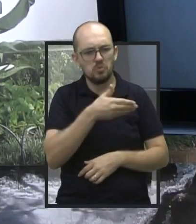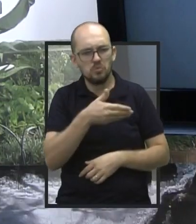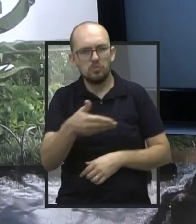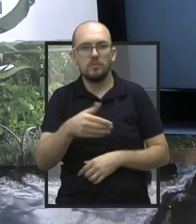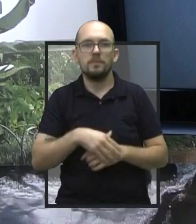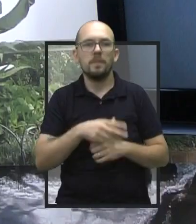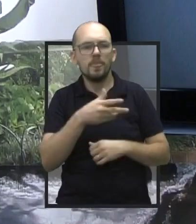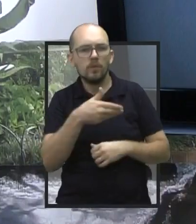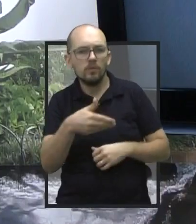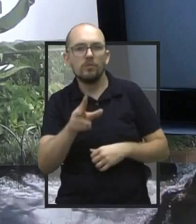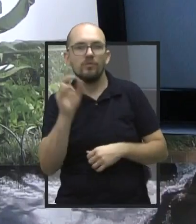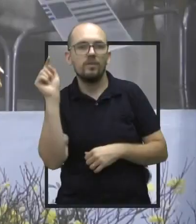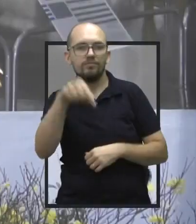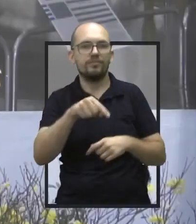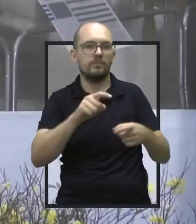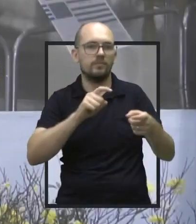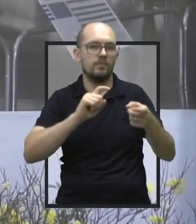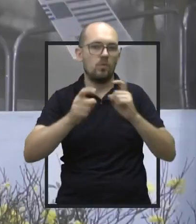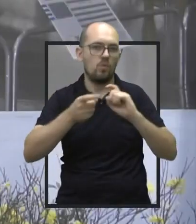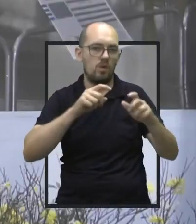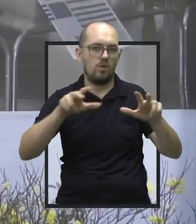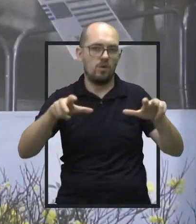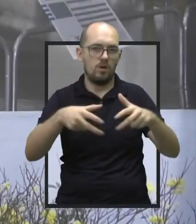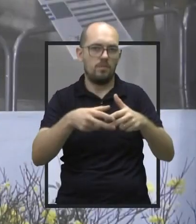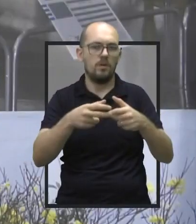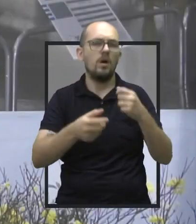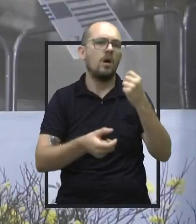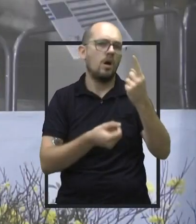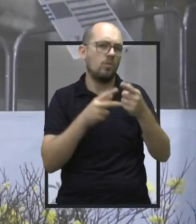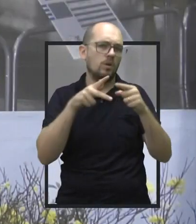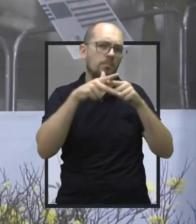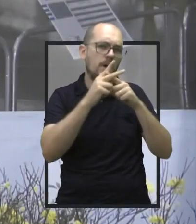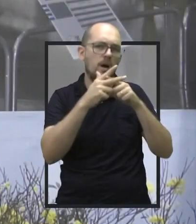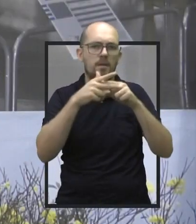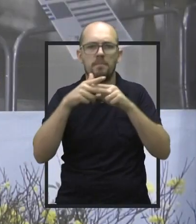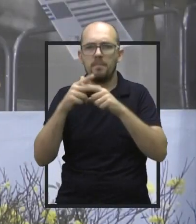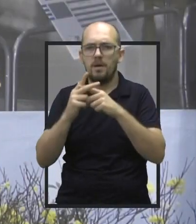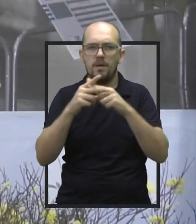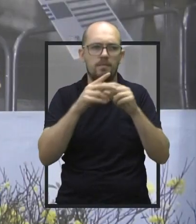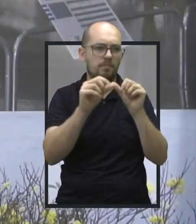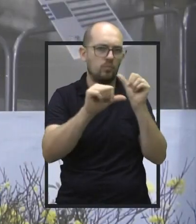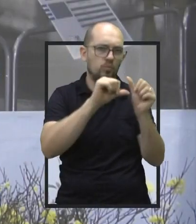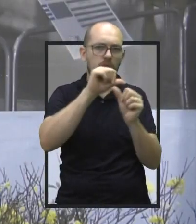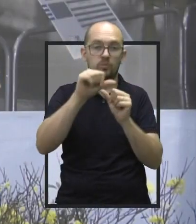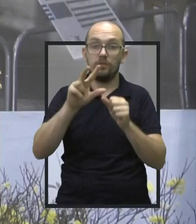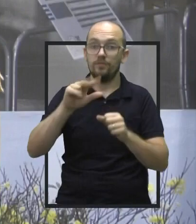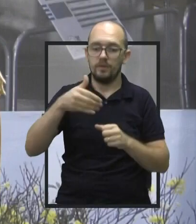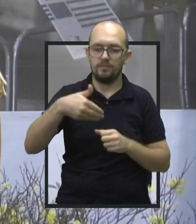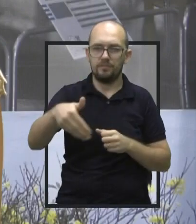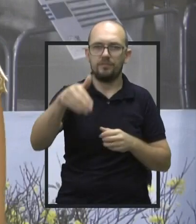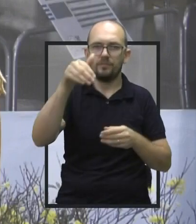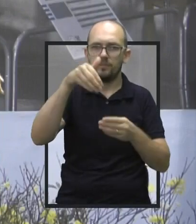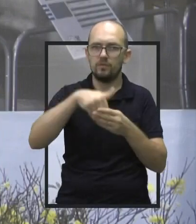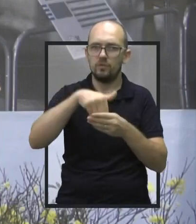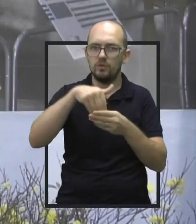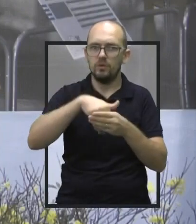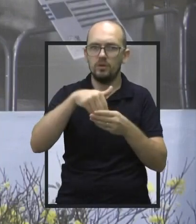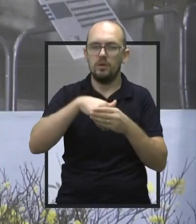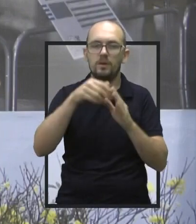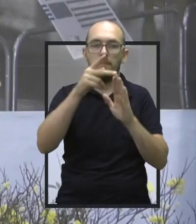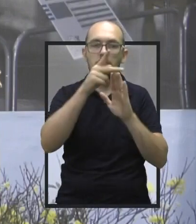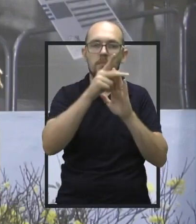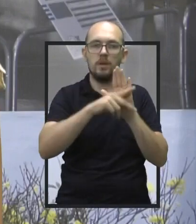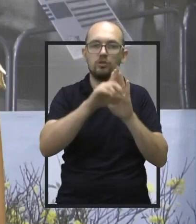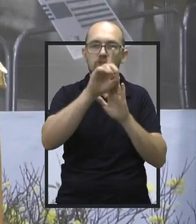algumas alterações isso, já? Nas comissões, algumas alterações. Ela vai ser votada, né? Vai se mexer no plano